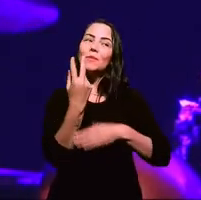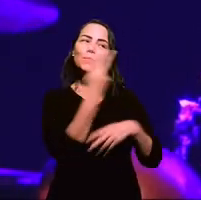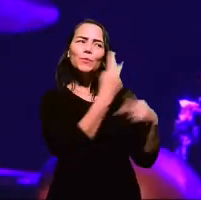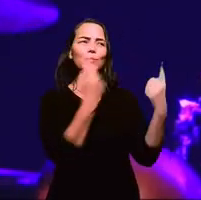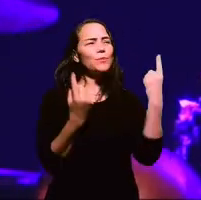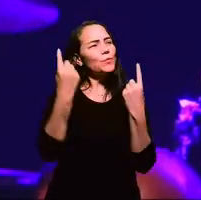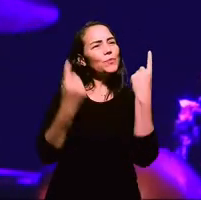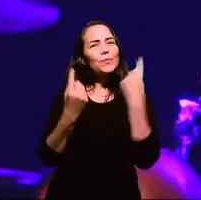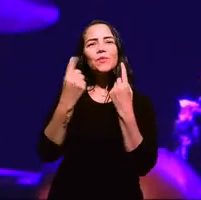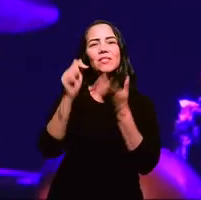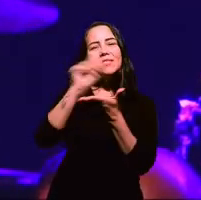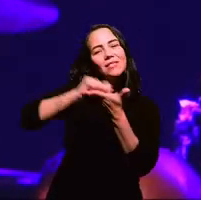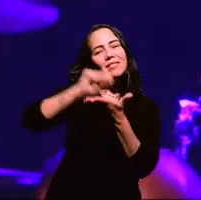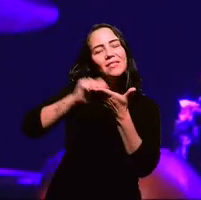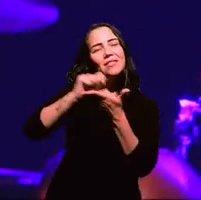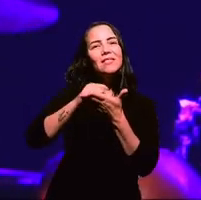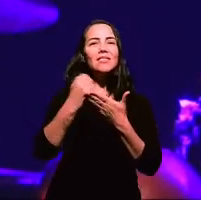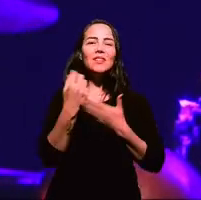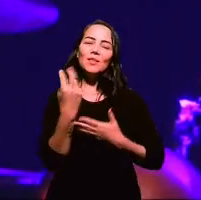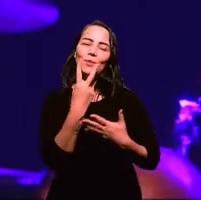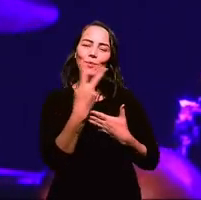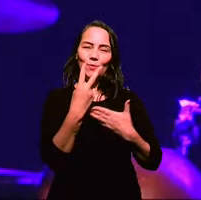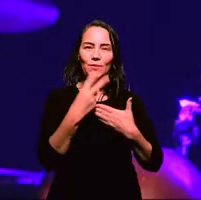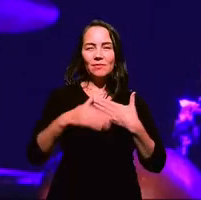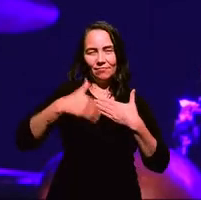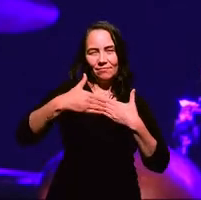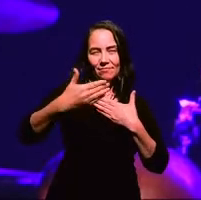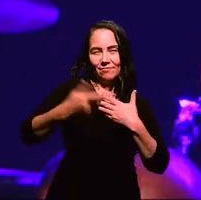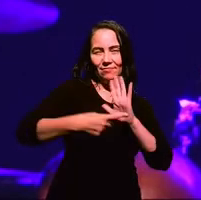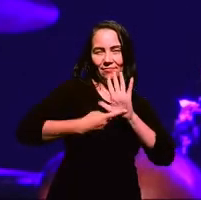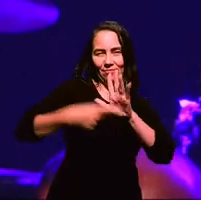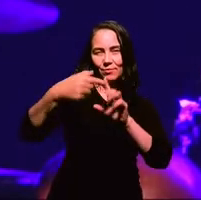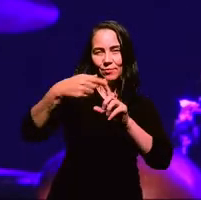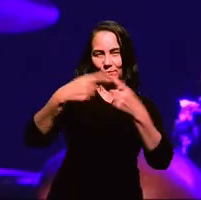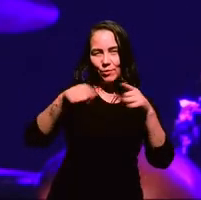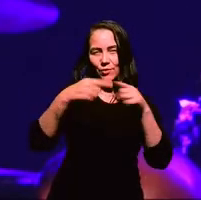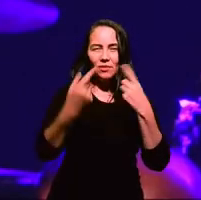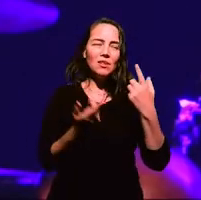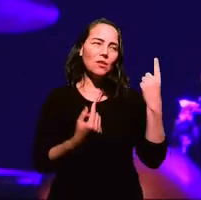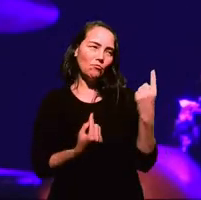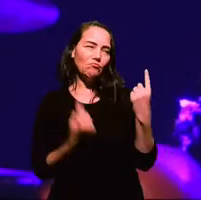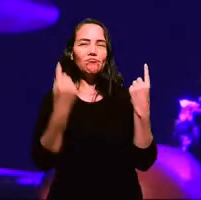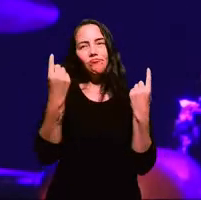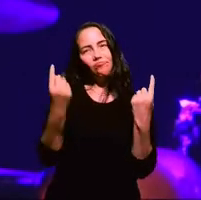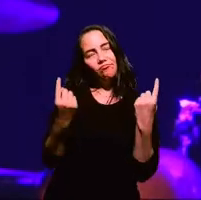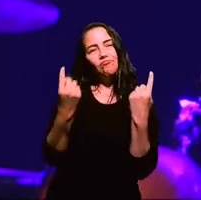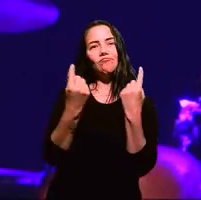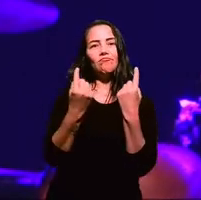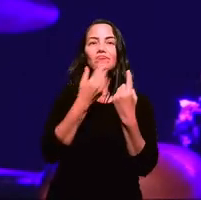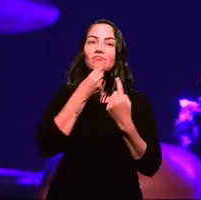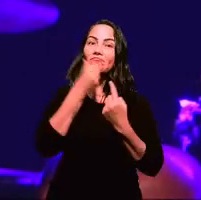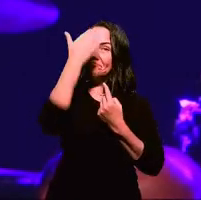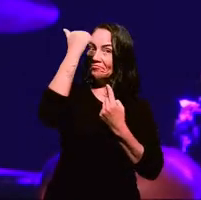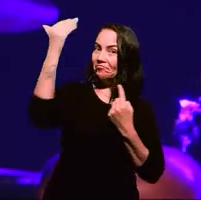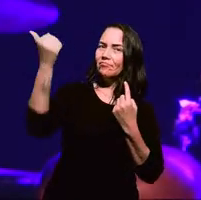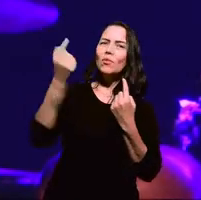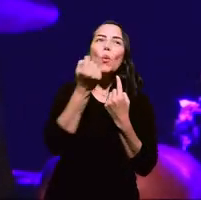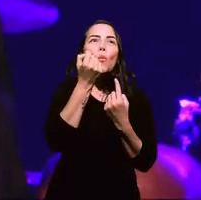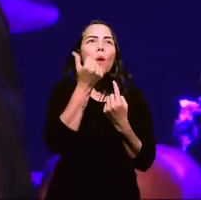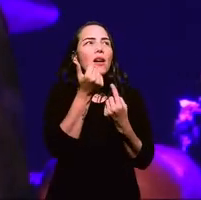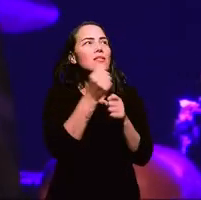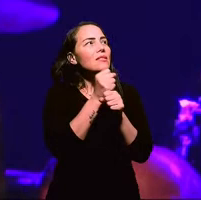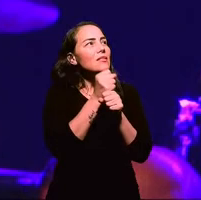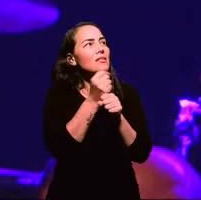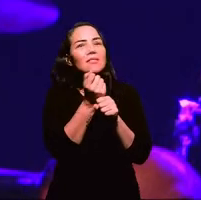eles escreveram essas duas próximas obras, né? Então, tanto Ravel quanto Francisco Braga, quase que no